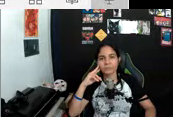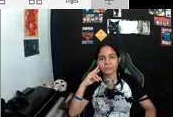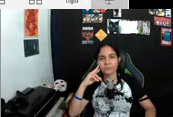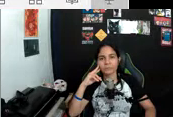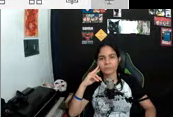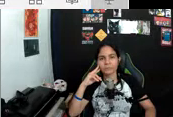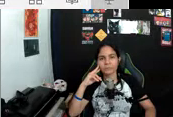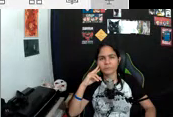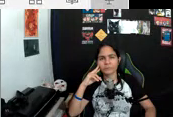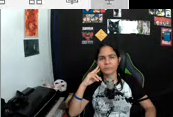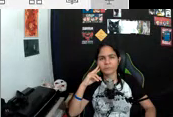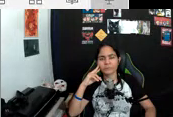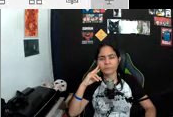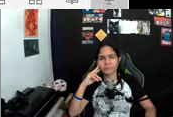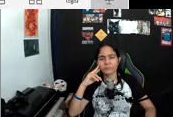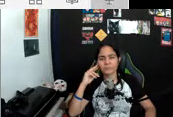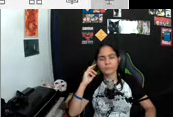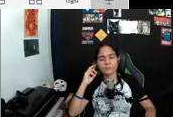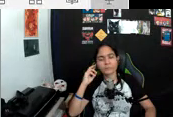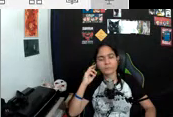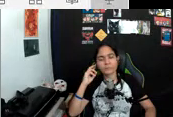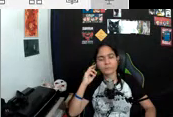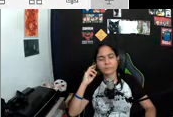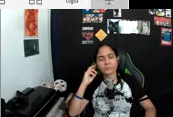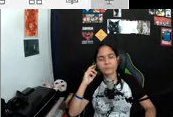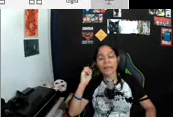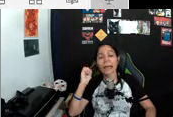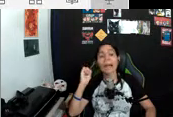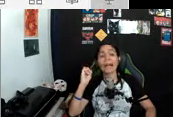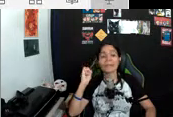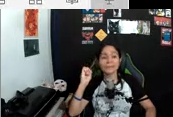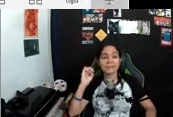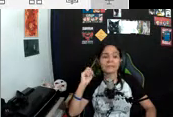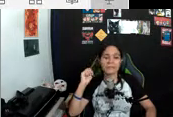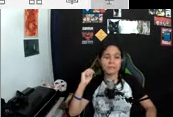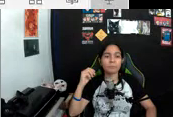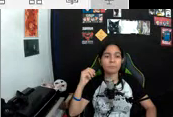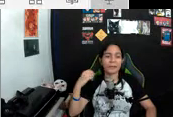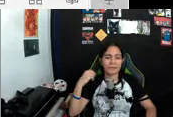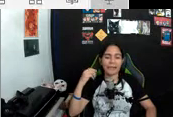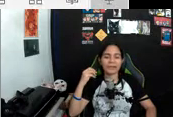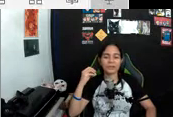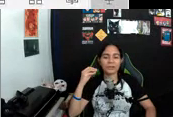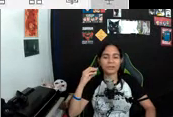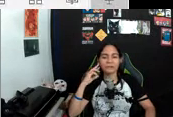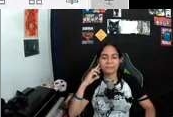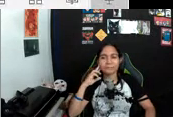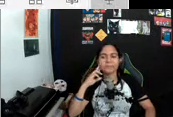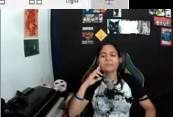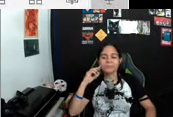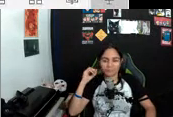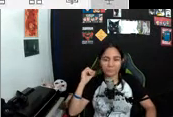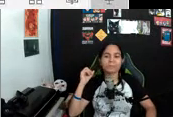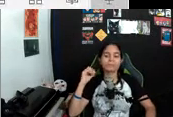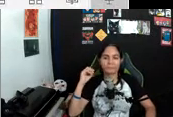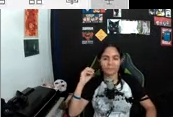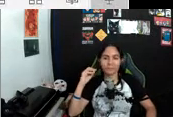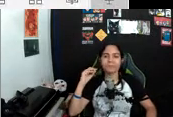cores. Ela pregou uma cozinha na caixa, sim. De manhã, para o paciente, 7 horas, né? você